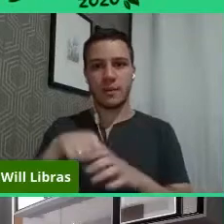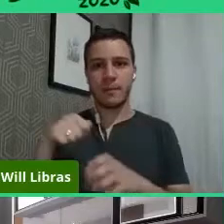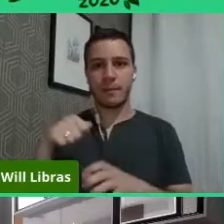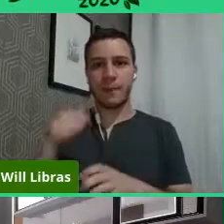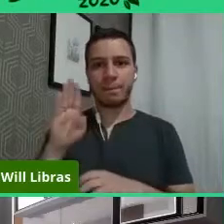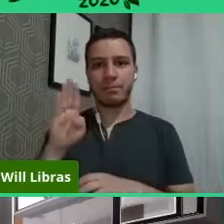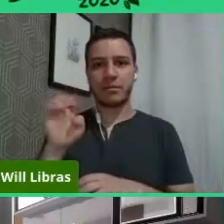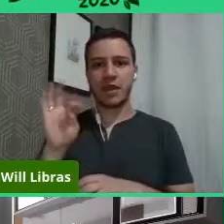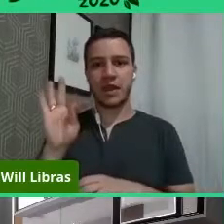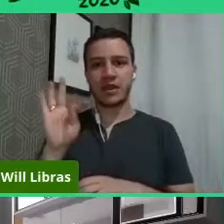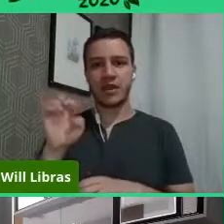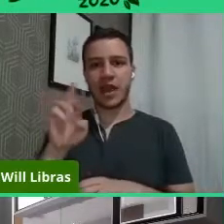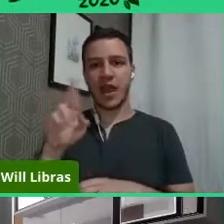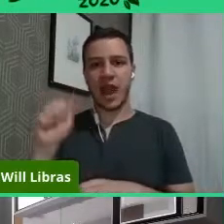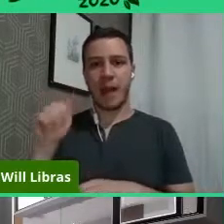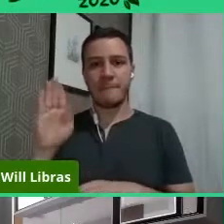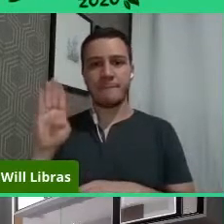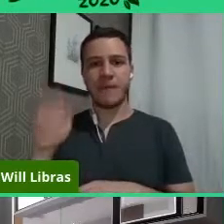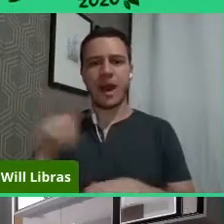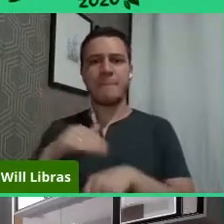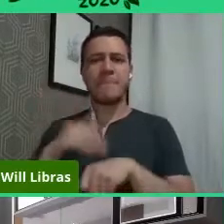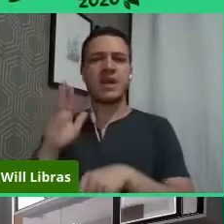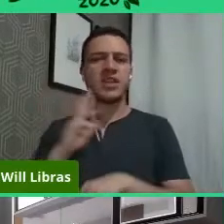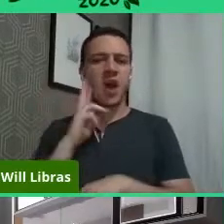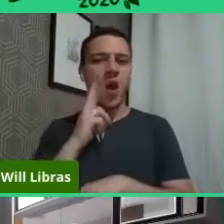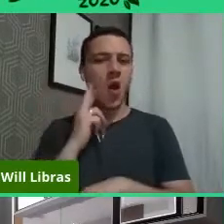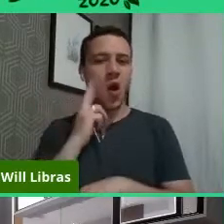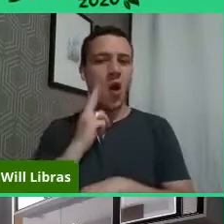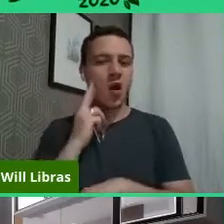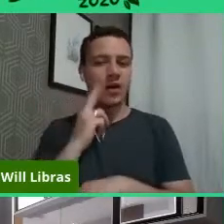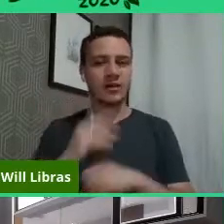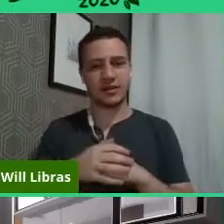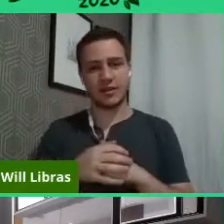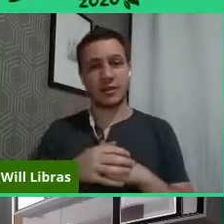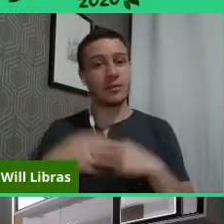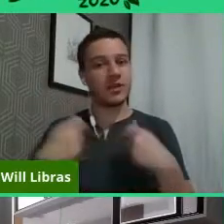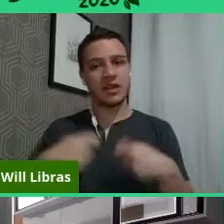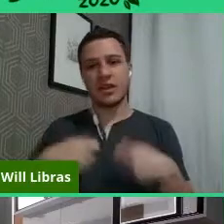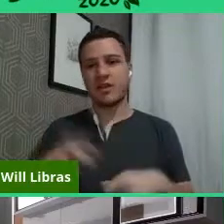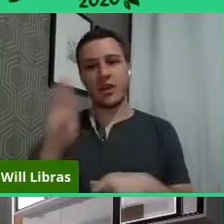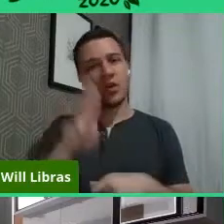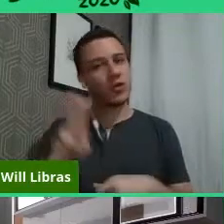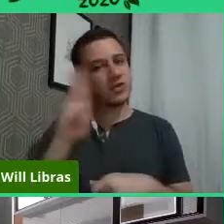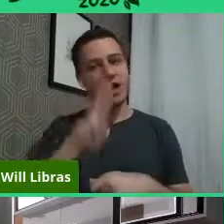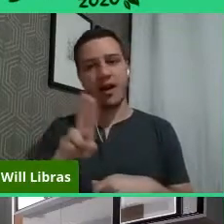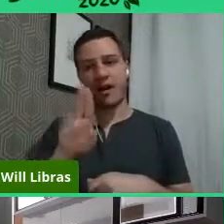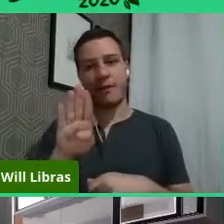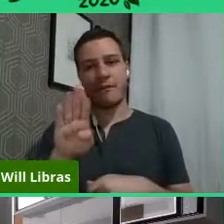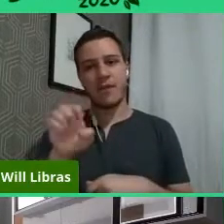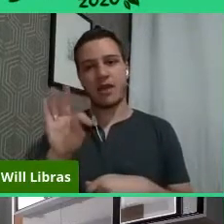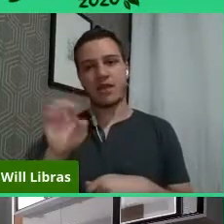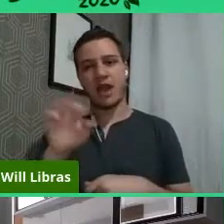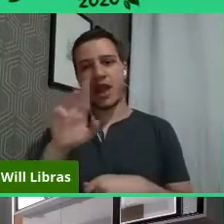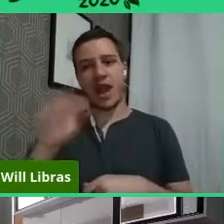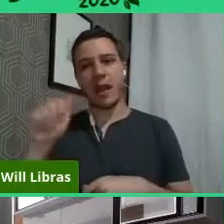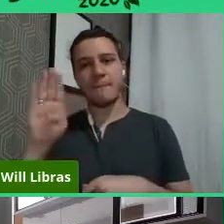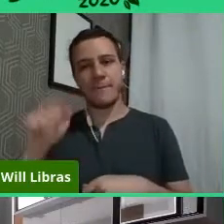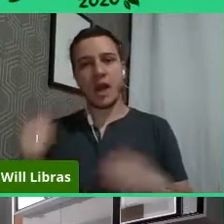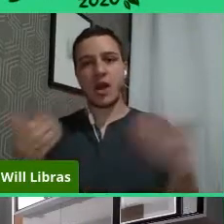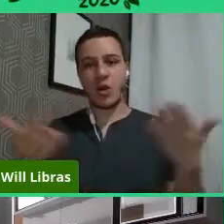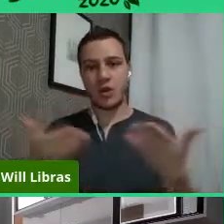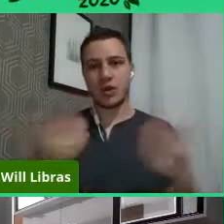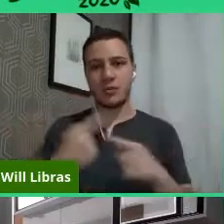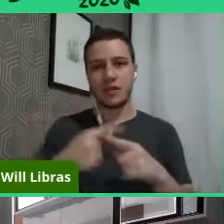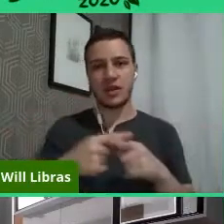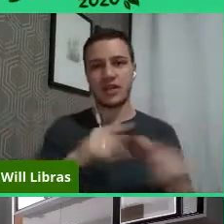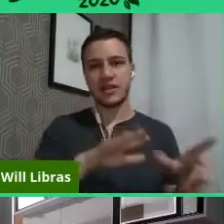mais rosado. Eu não podia deixar de utilizar a beterraba hoje, né? Porque na semana passada, a beterraba foi